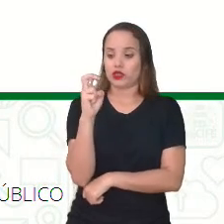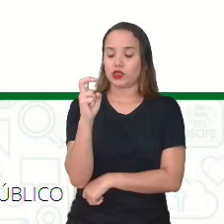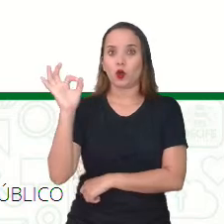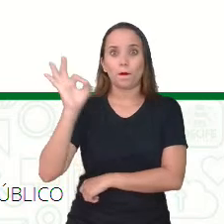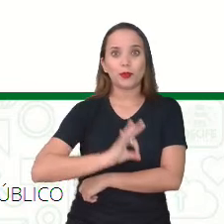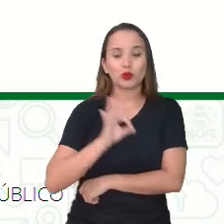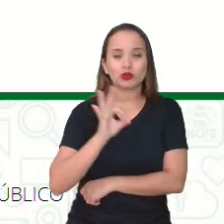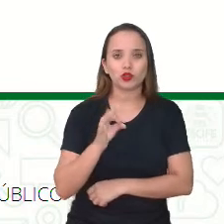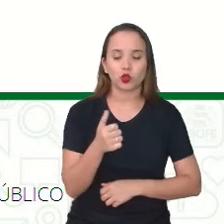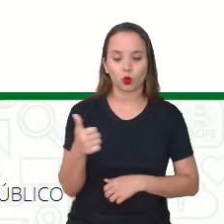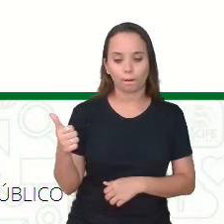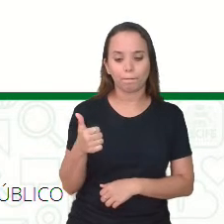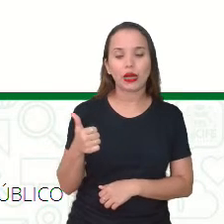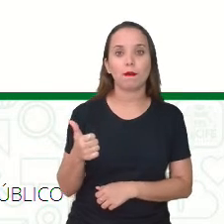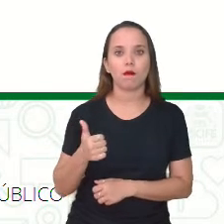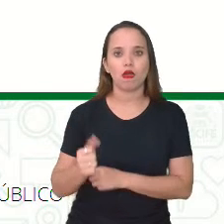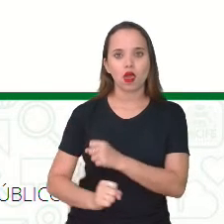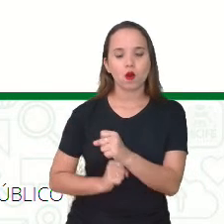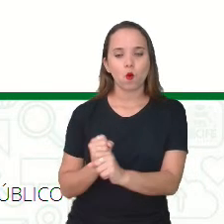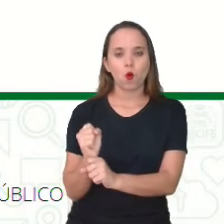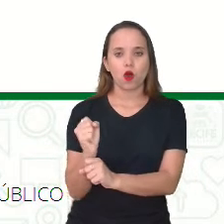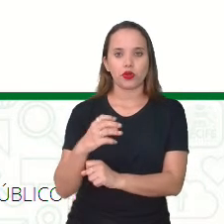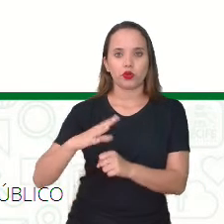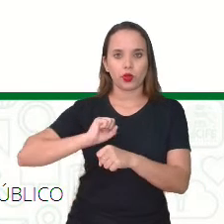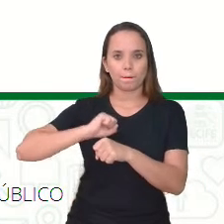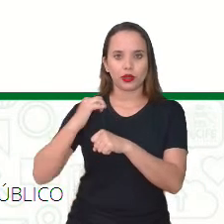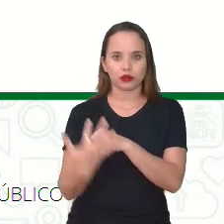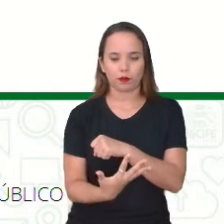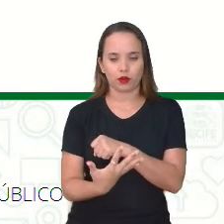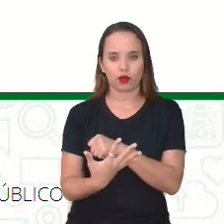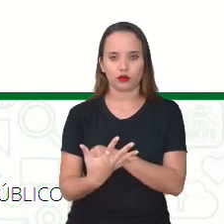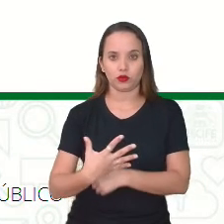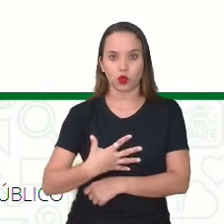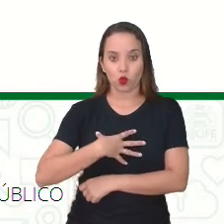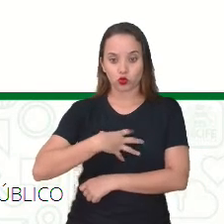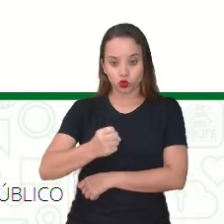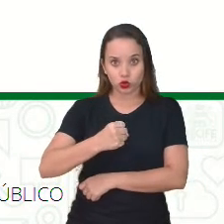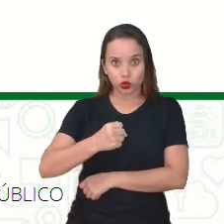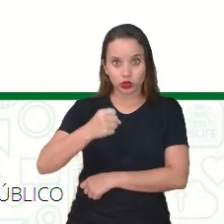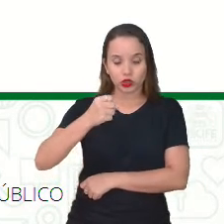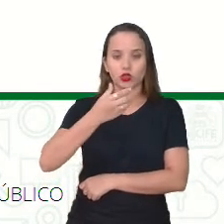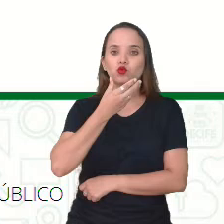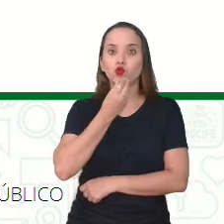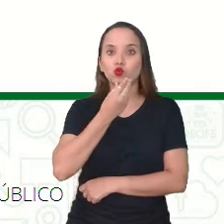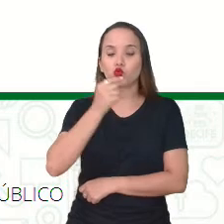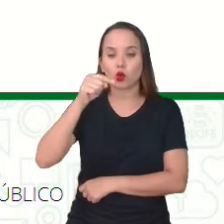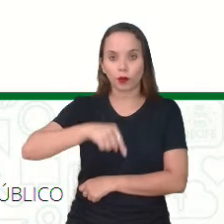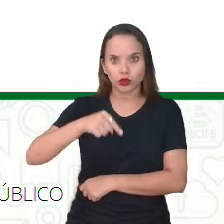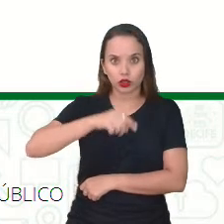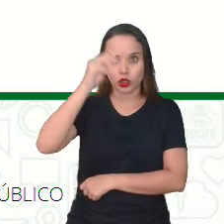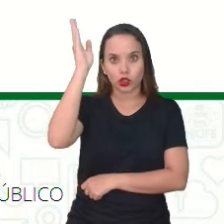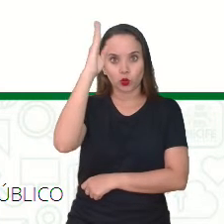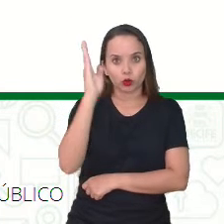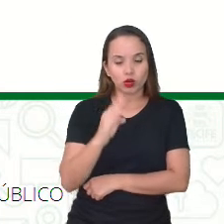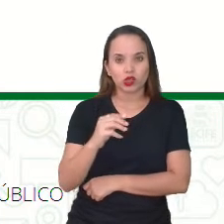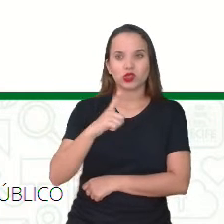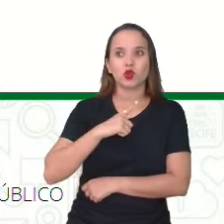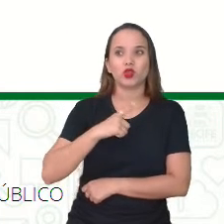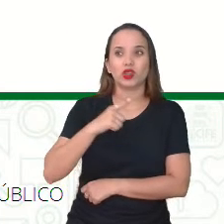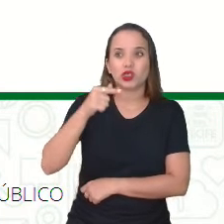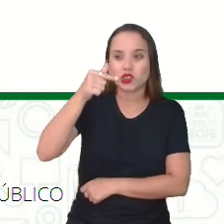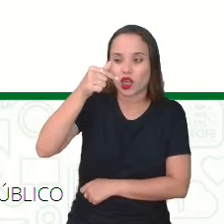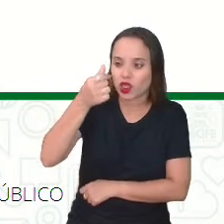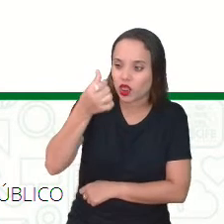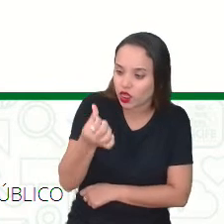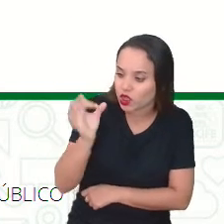da pandemia. A taxa de suicídios entre homens no Brasil é de 76%, gente. Vejam